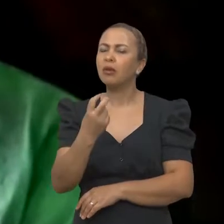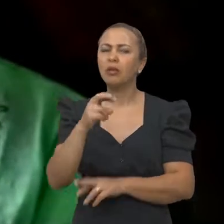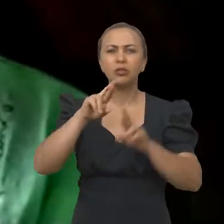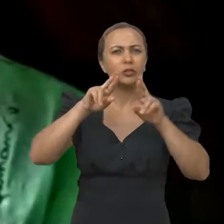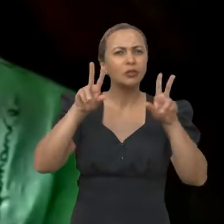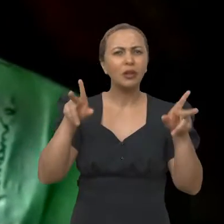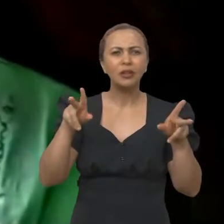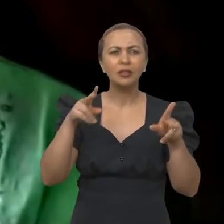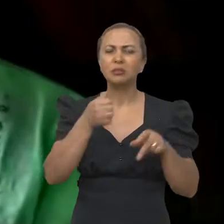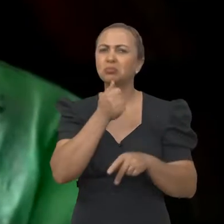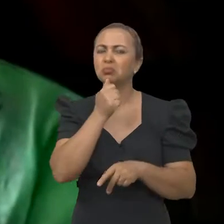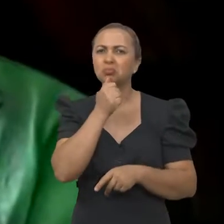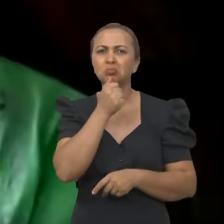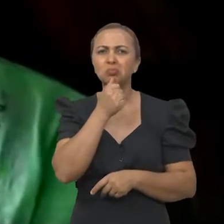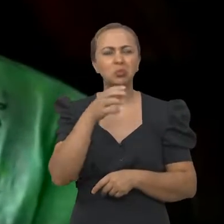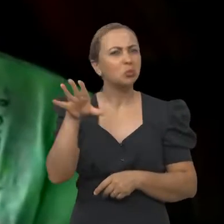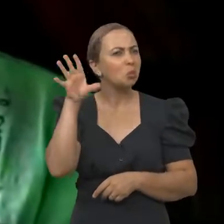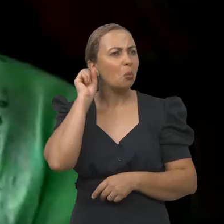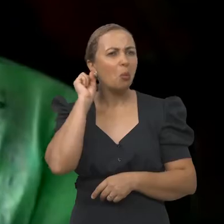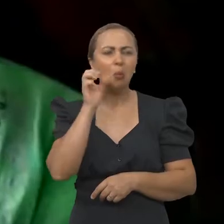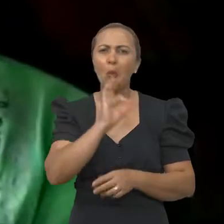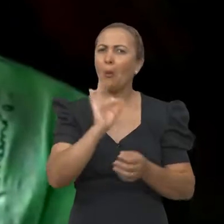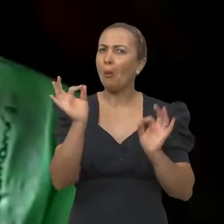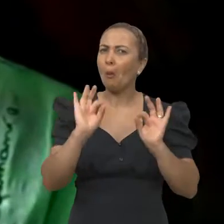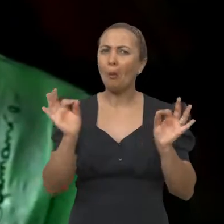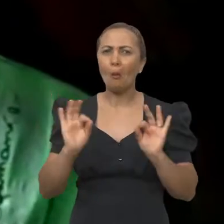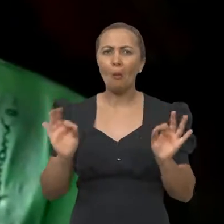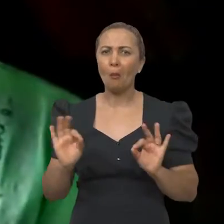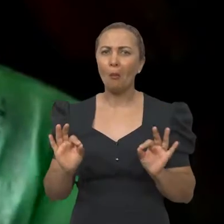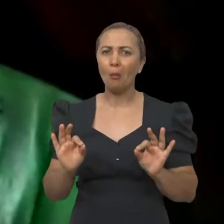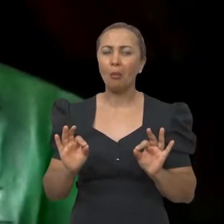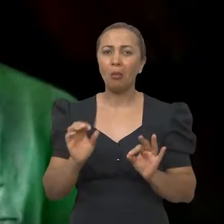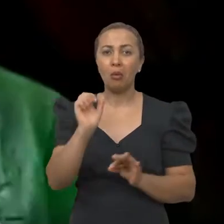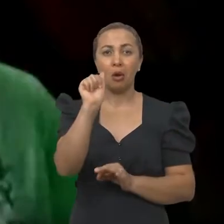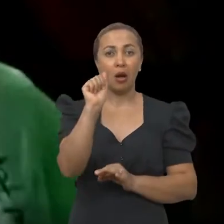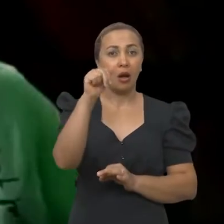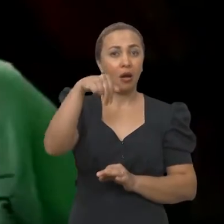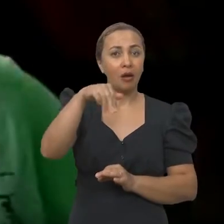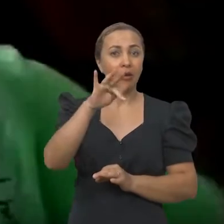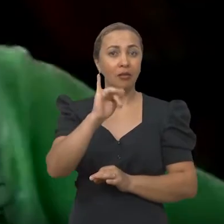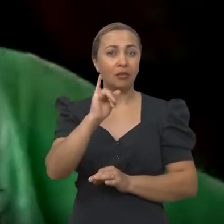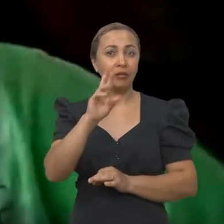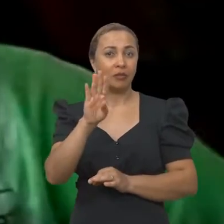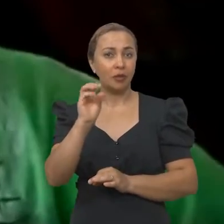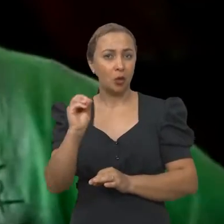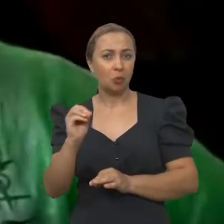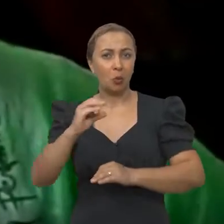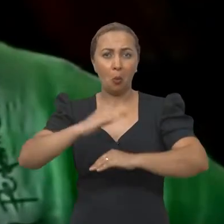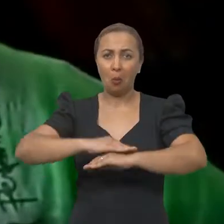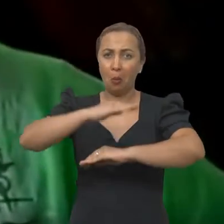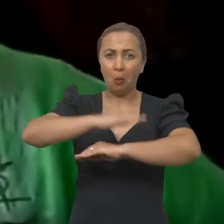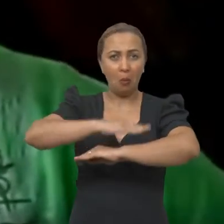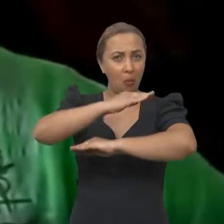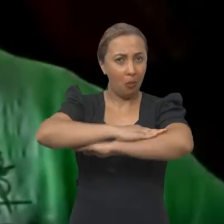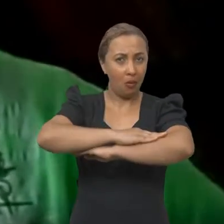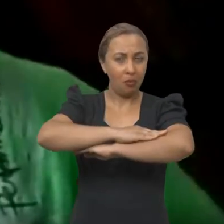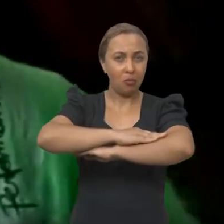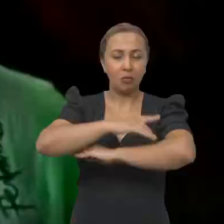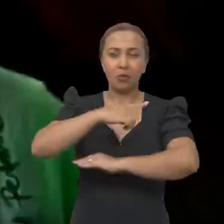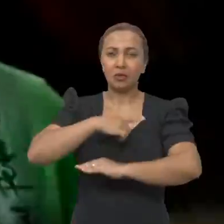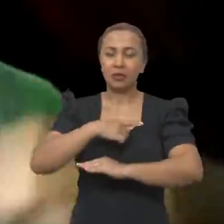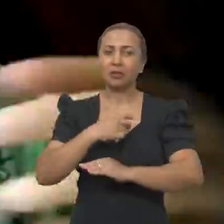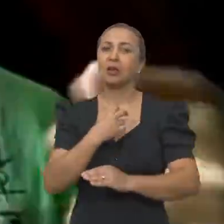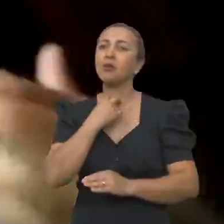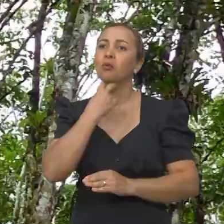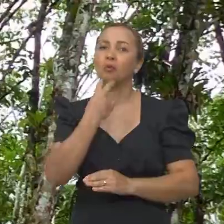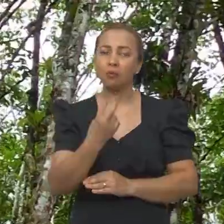canto diferente, que eu ainda nunca tinha escutado. Os anfíbios, sapos, rãs, pererecas,